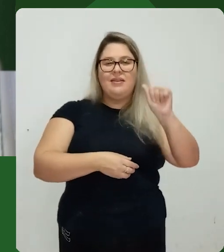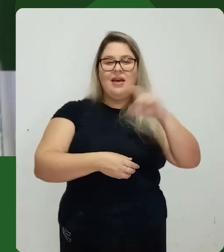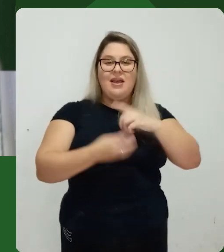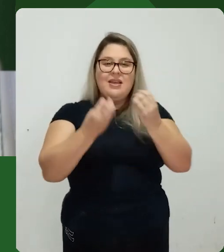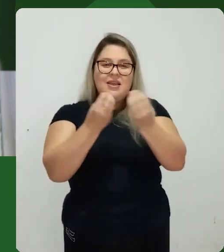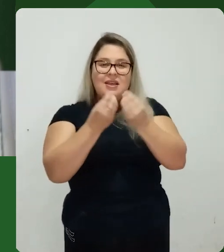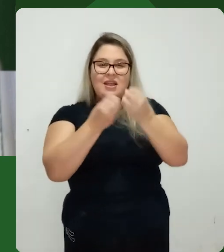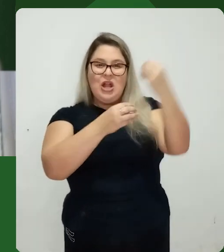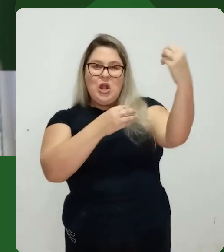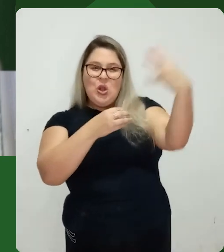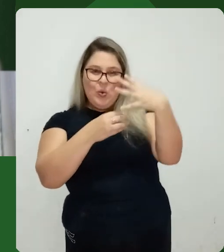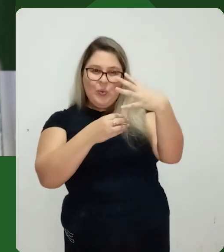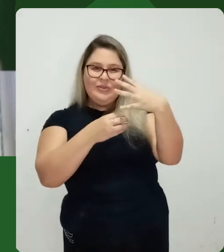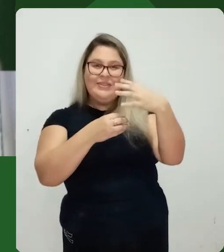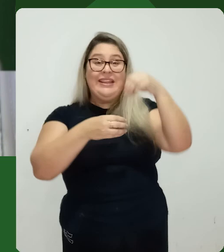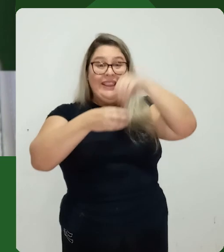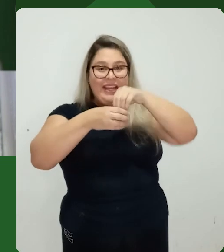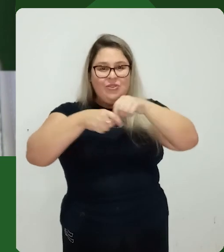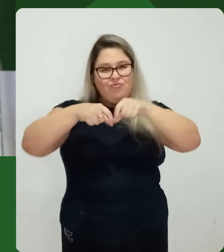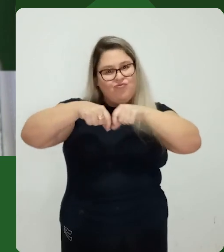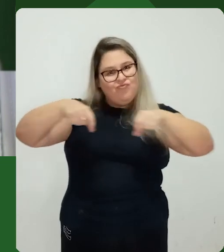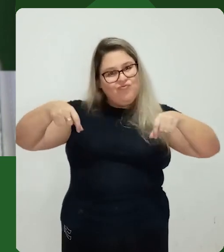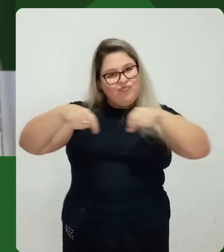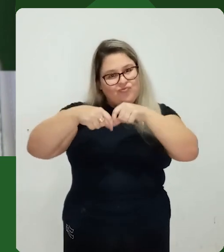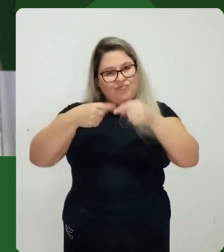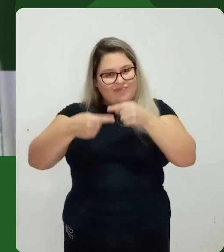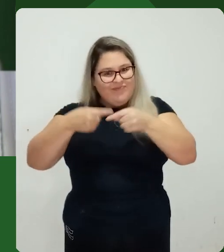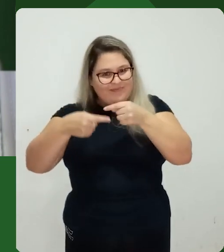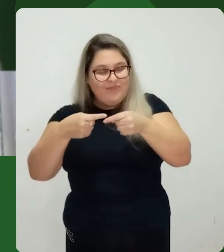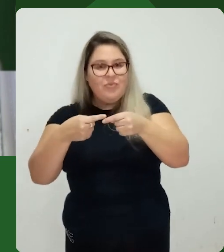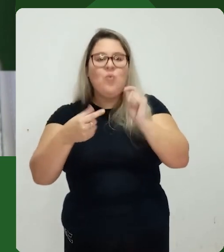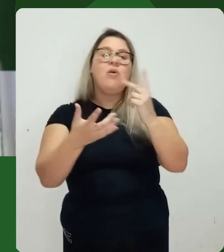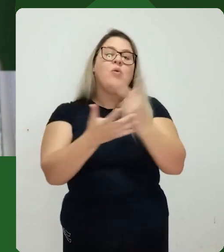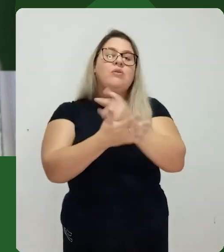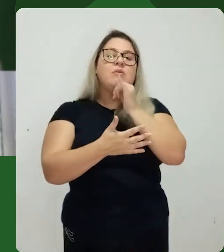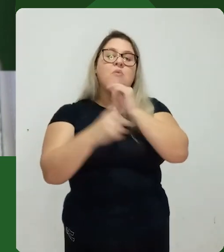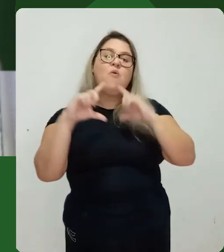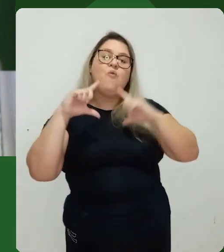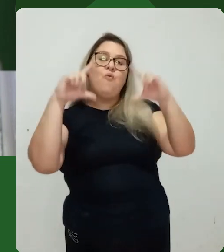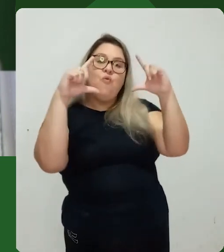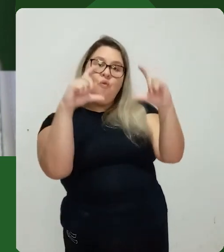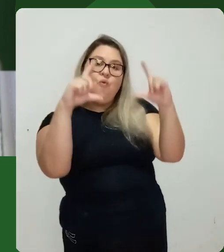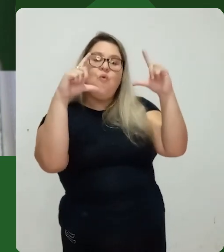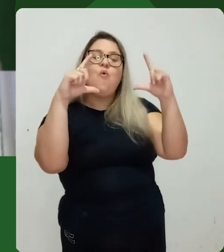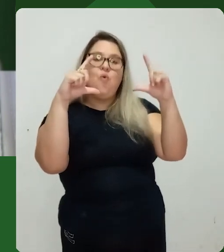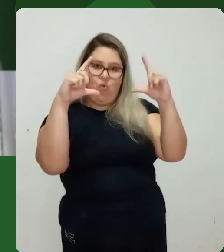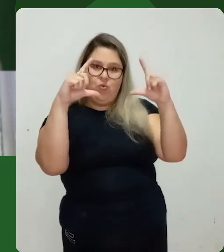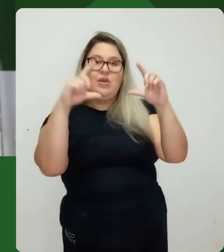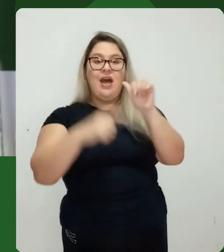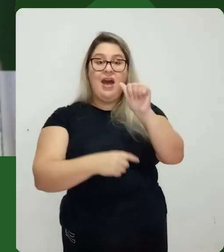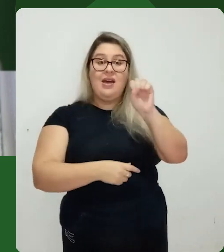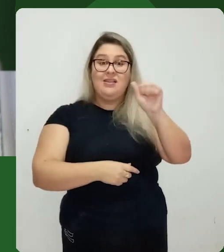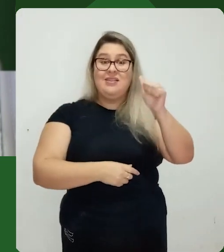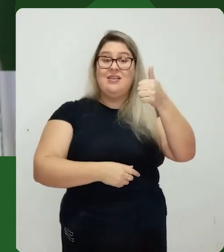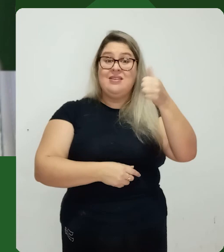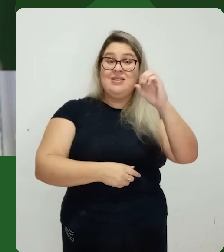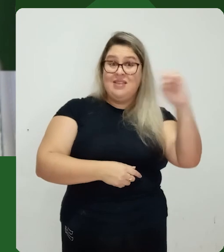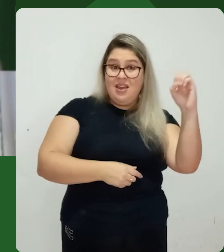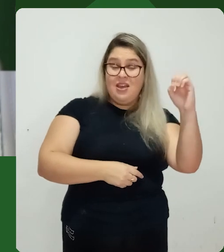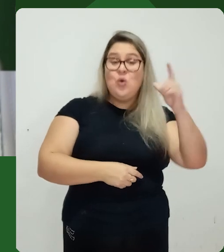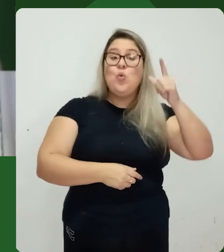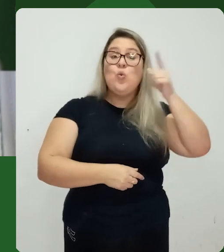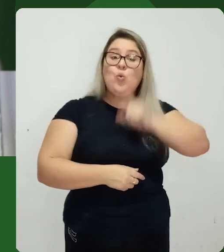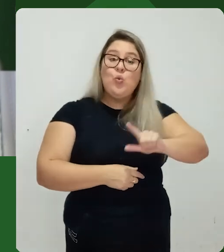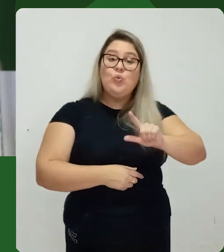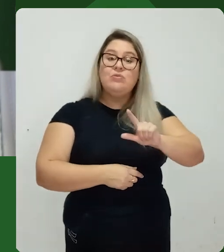prata, maiores eram os gramas de prata que tinha ali nesse negativo. E o grão de prata era o que era sensibilizado pela luz. Então,